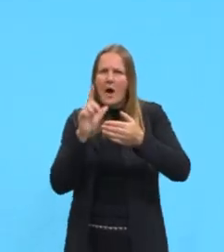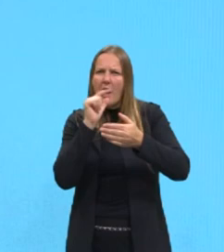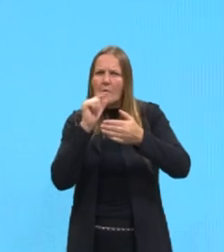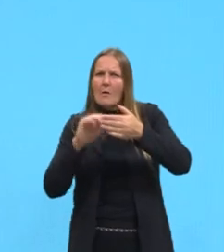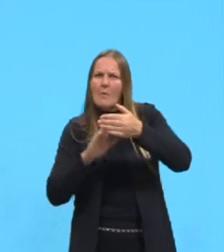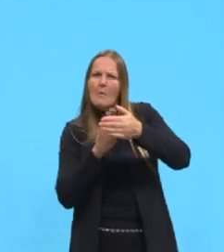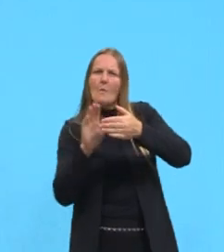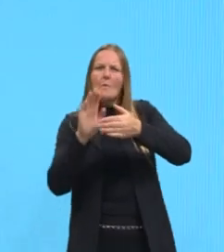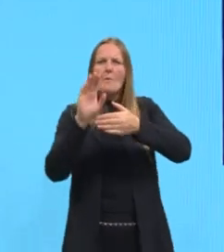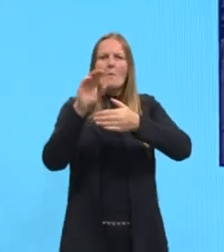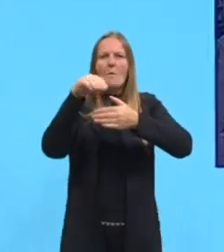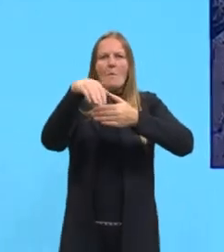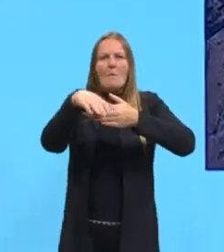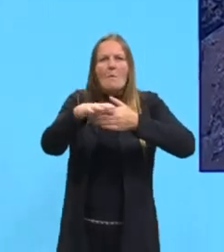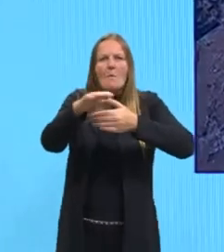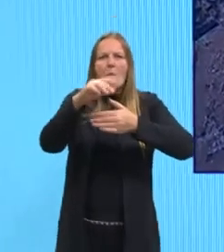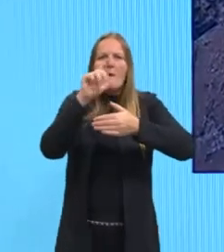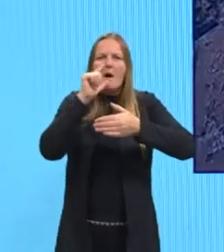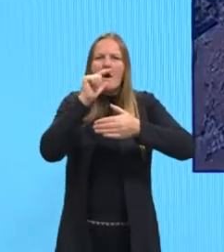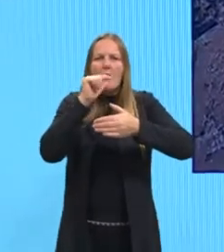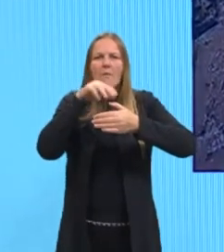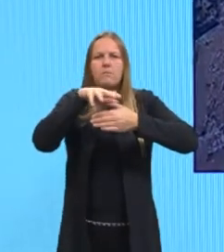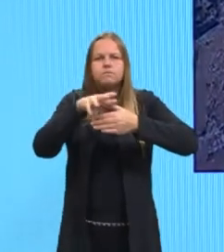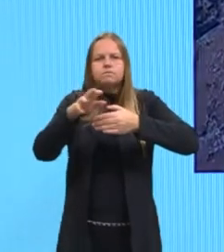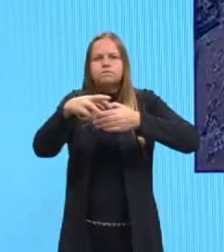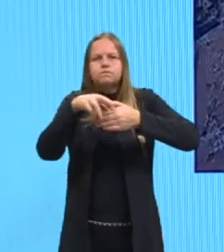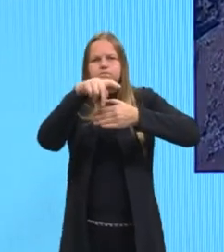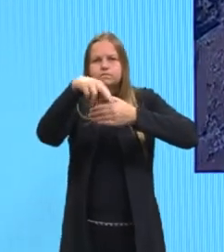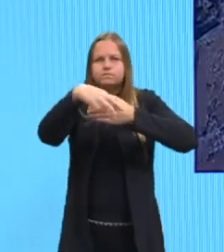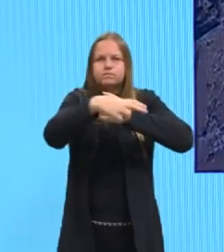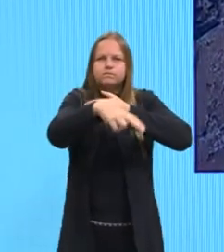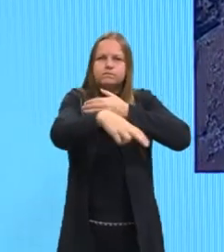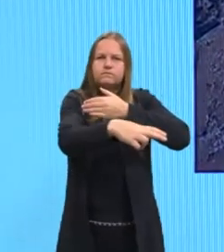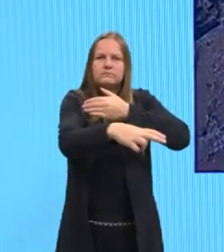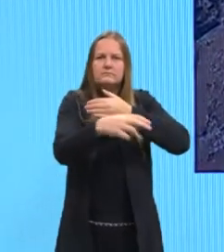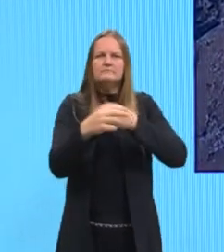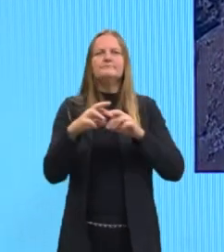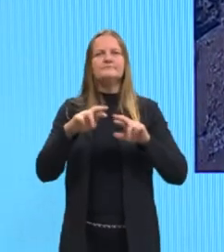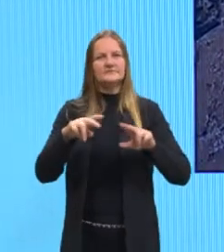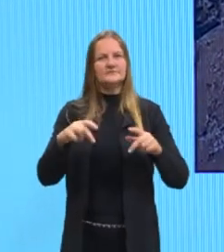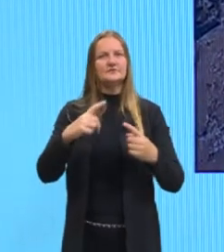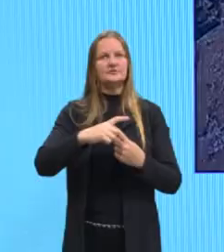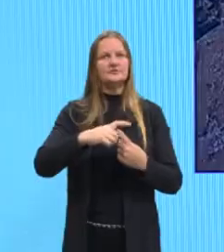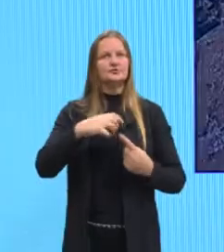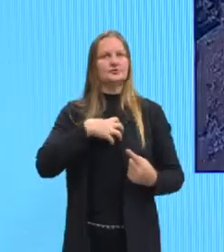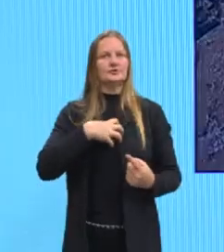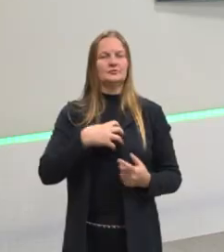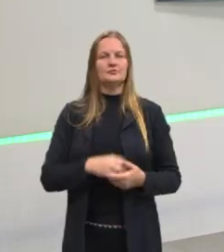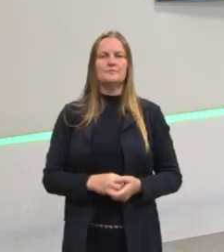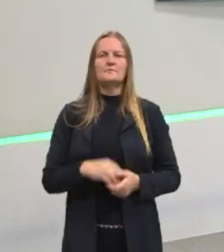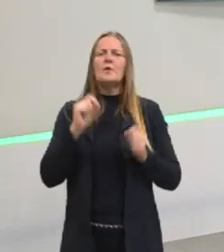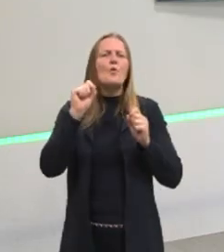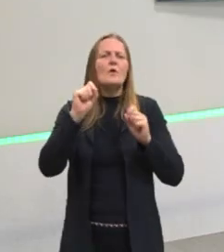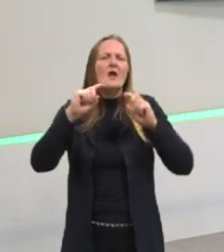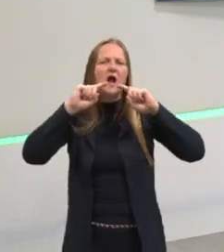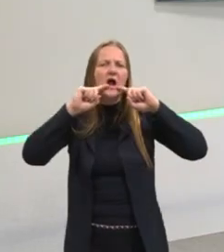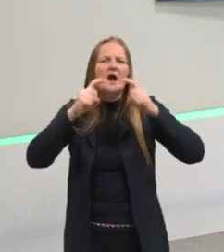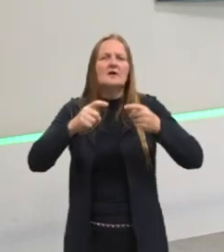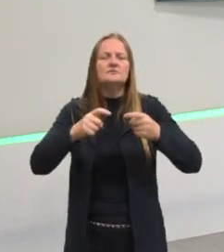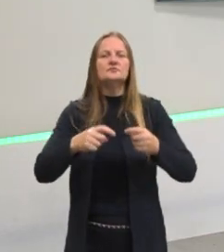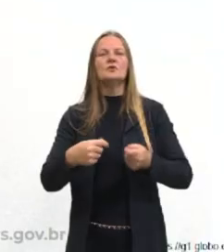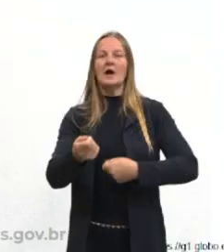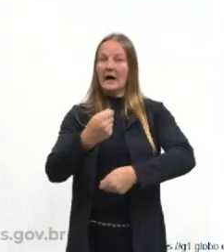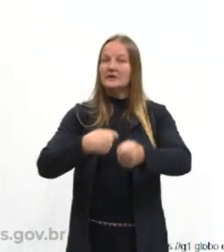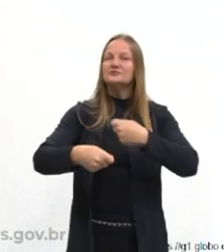Neto vai bombear para cima essa água para ela poder correr de outras formas Tá qual que é os críticas né amar